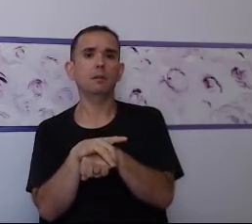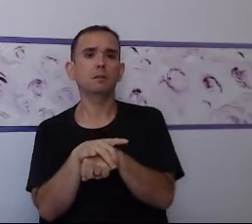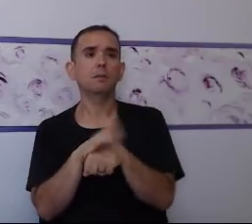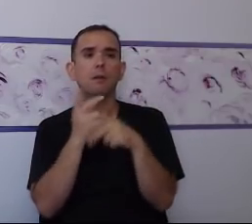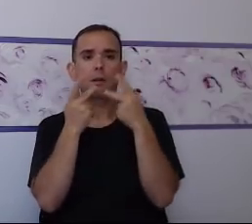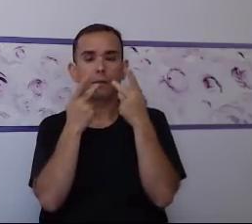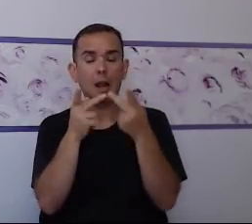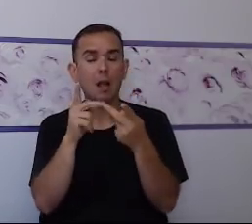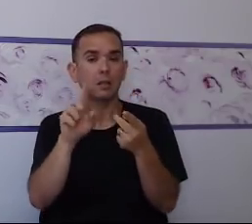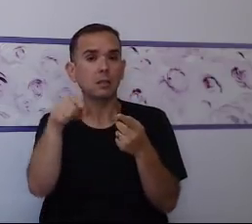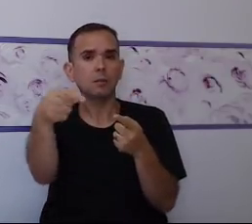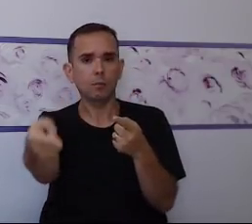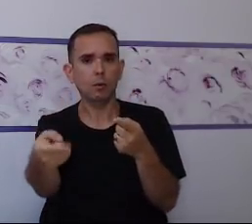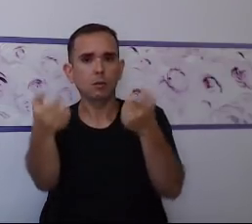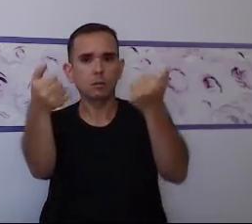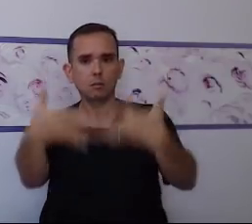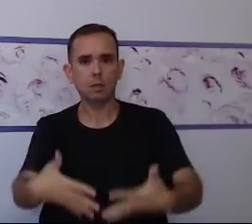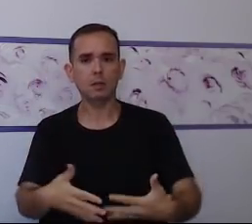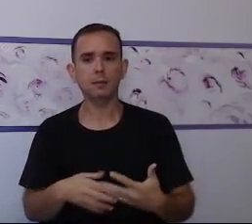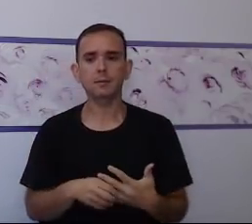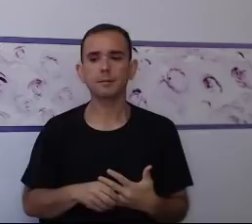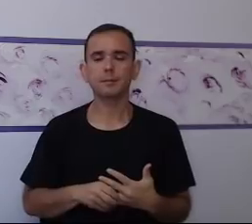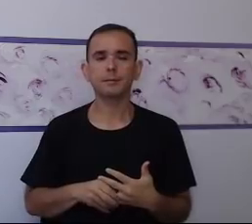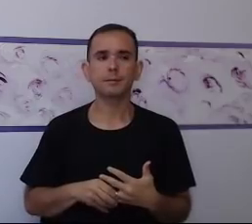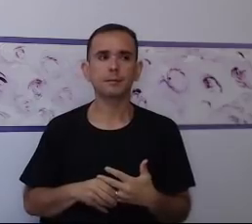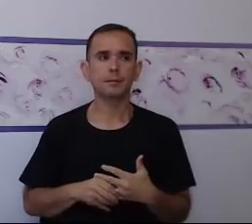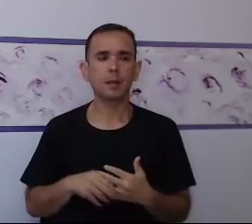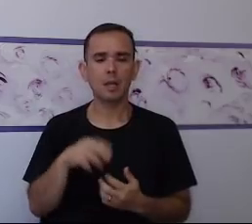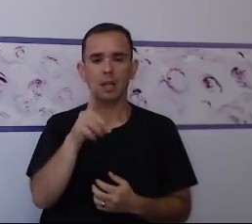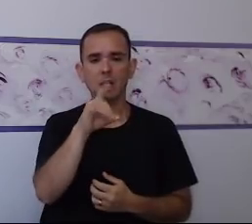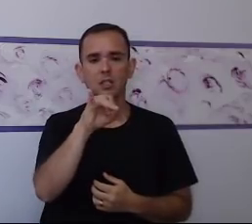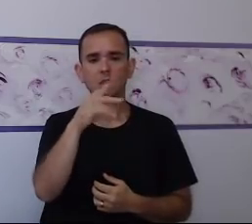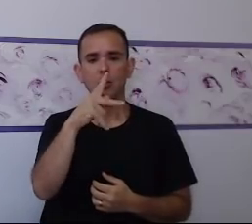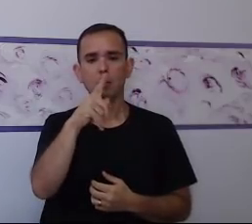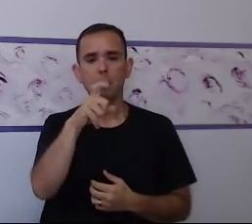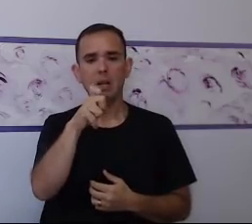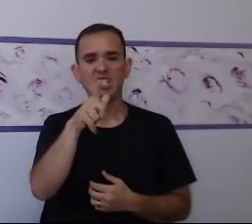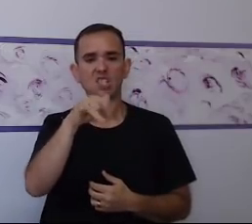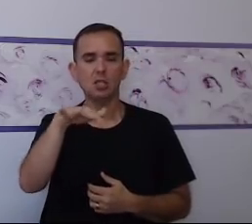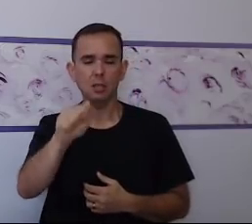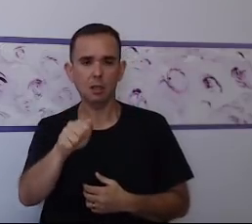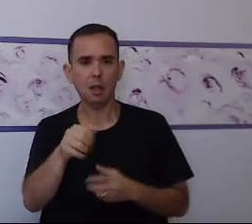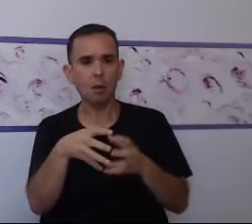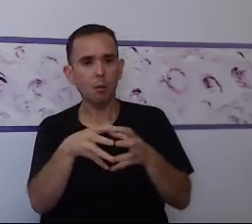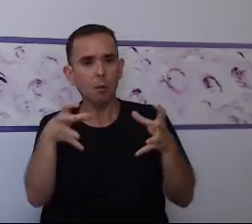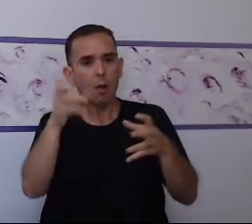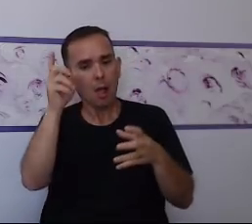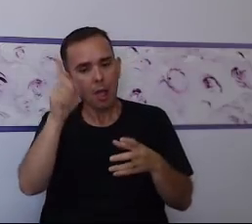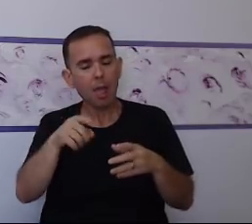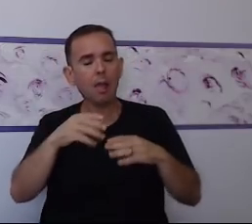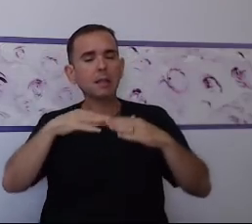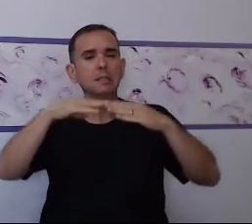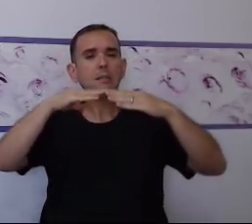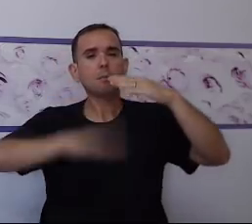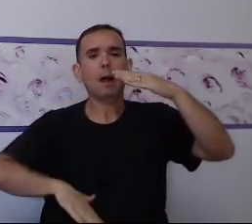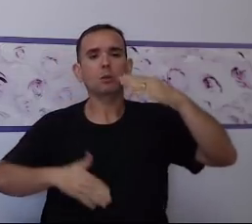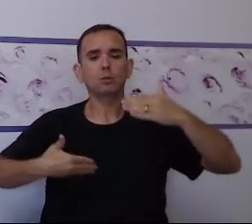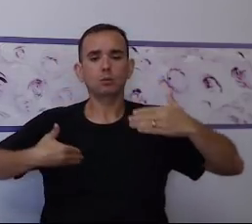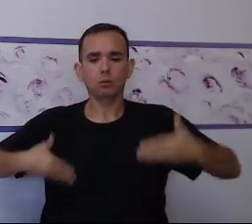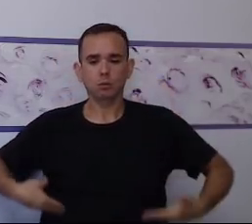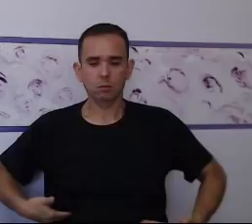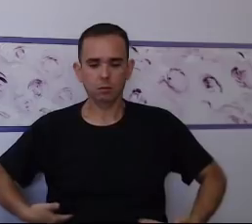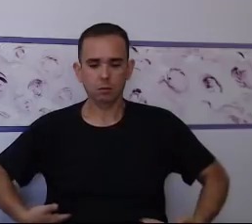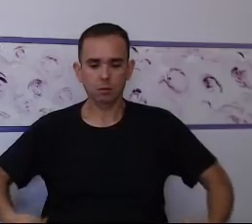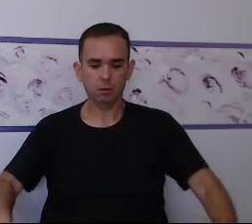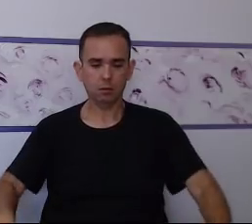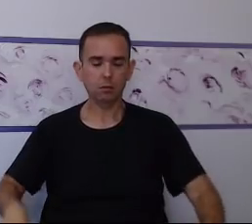falar também um pouquinho depois. A diplegia, que o comprometimento maior é no membro inferior, tá? Muitas